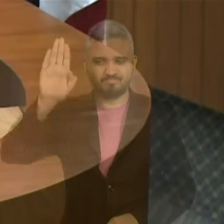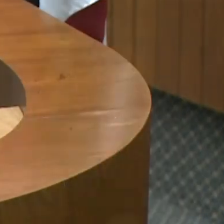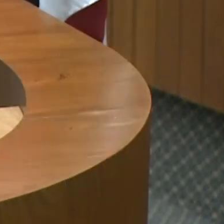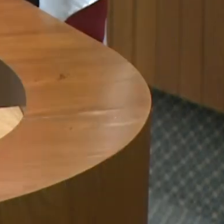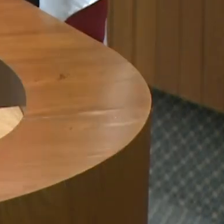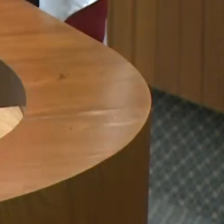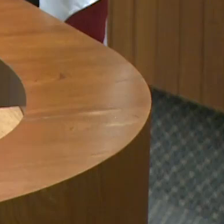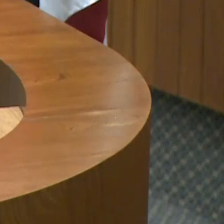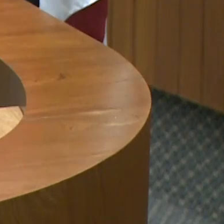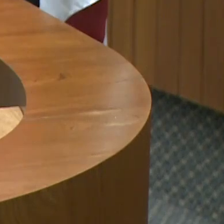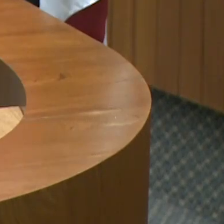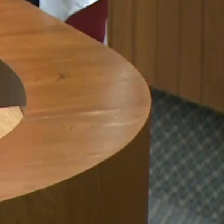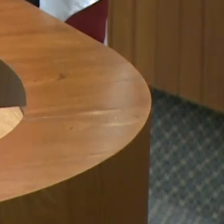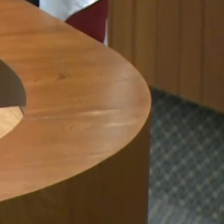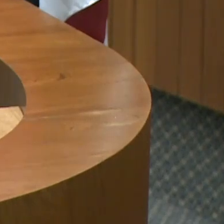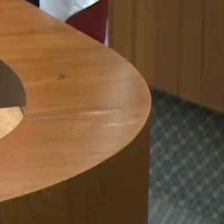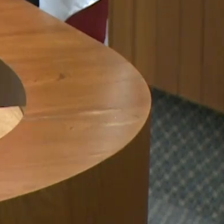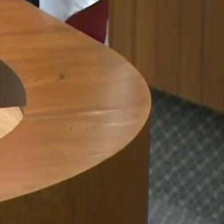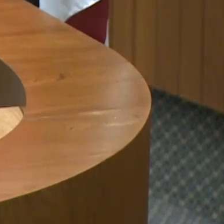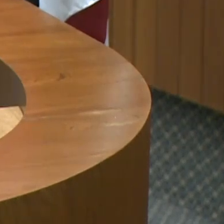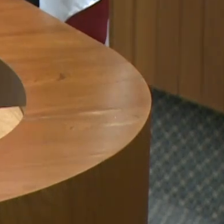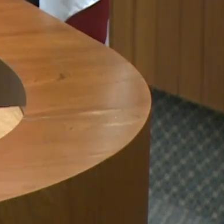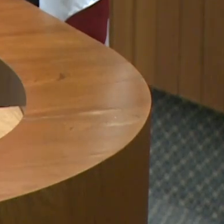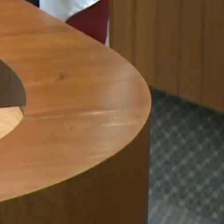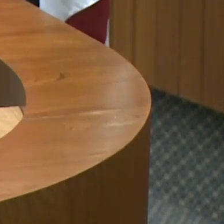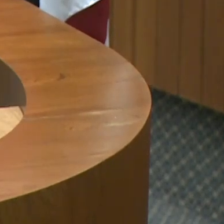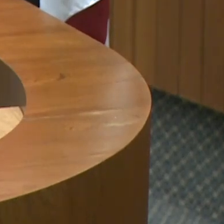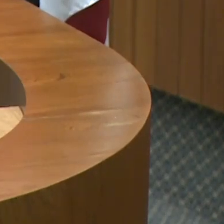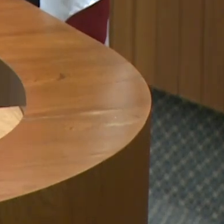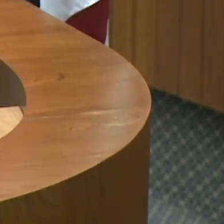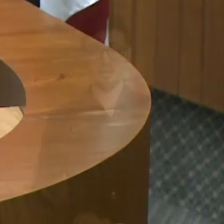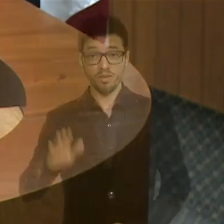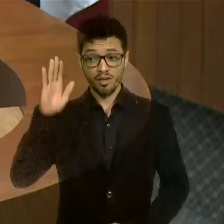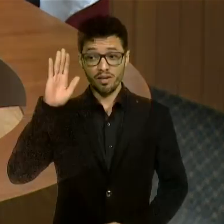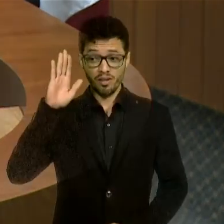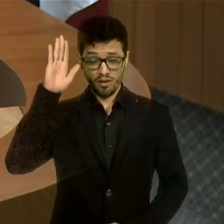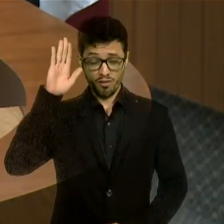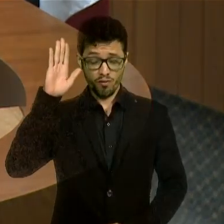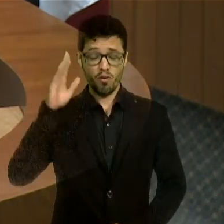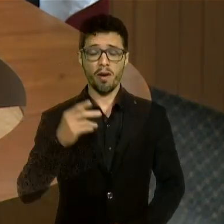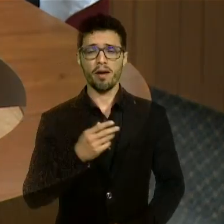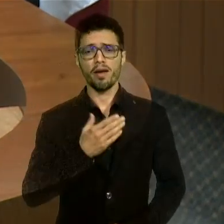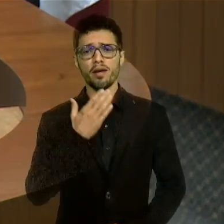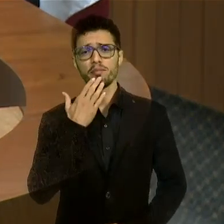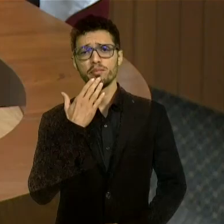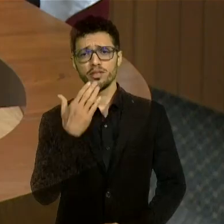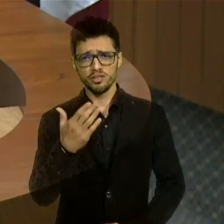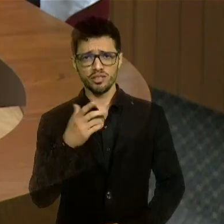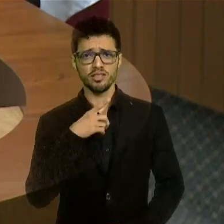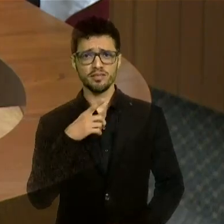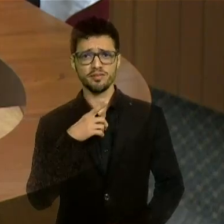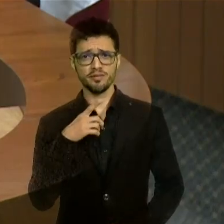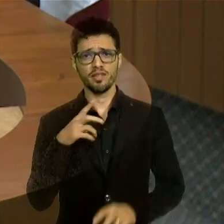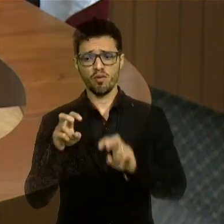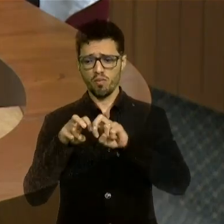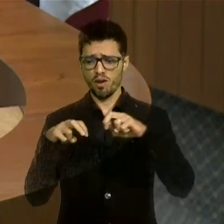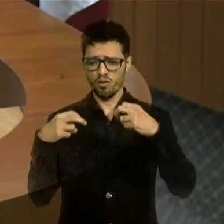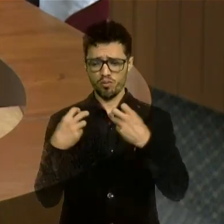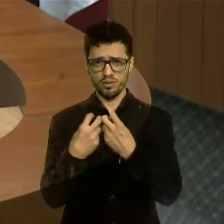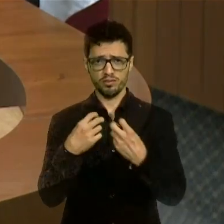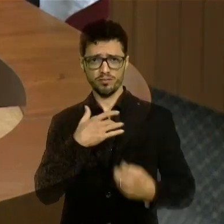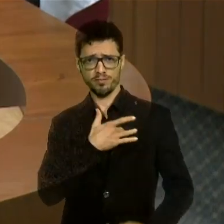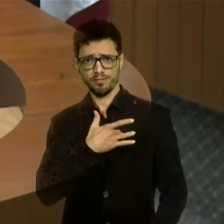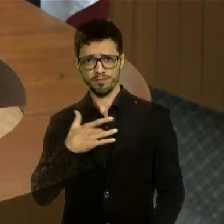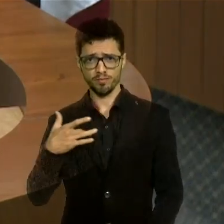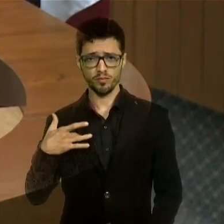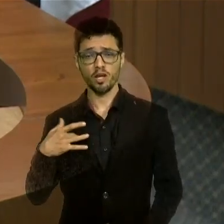passando o 6 de outubro, eu vou pedir para que eles venham na Comissão de Saúde, e aqui eu queria que todos